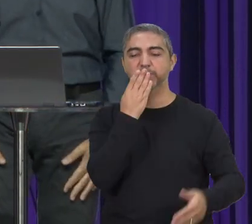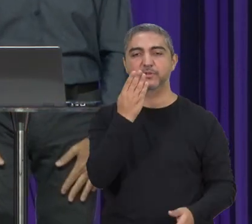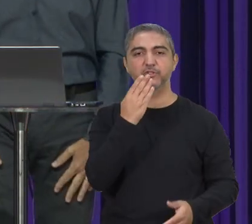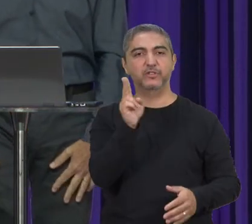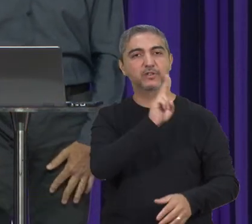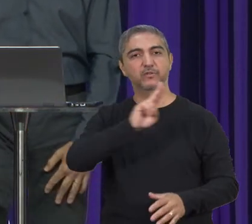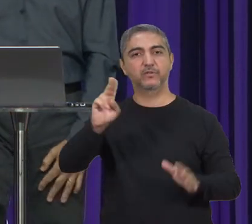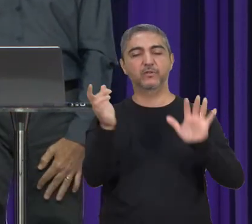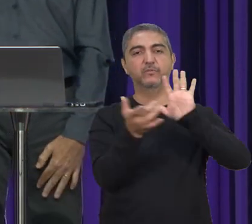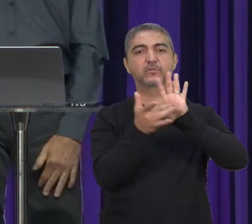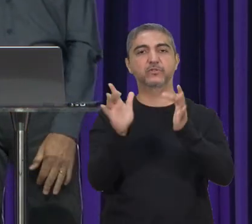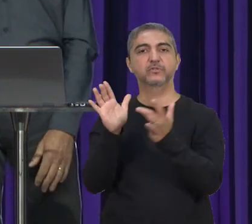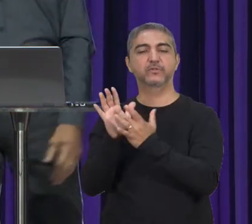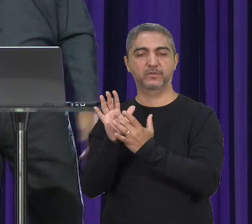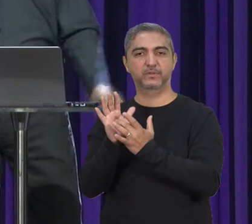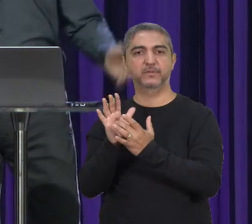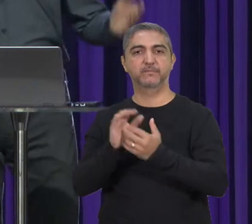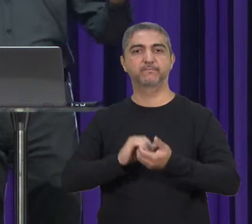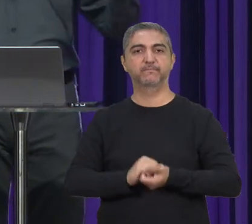Queridos,